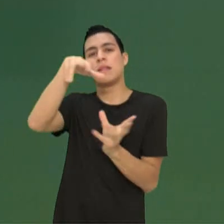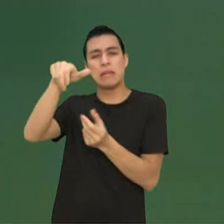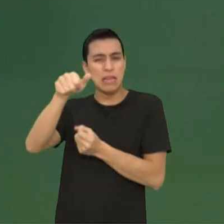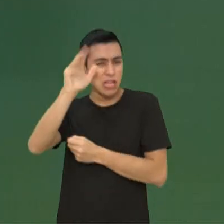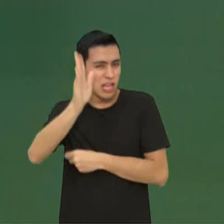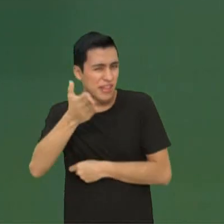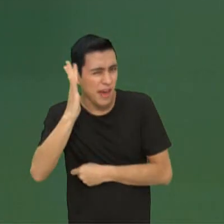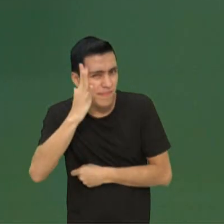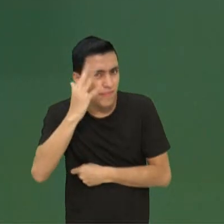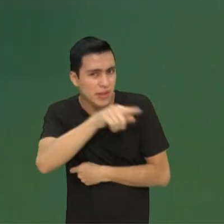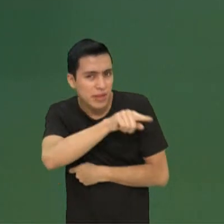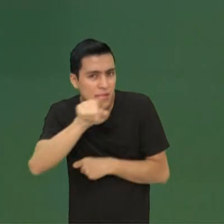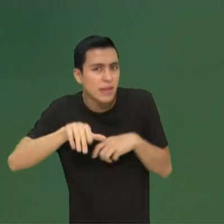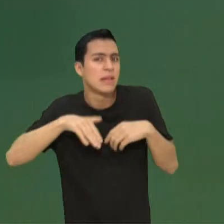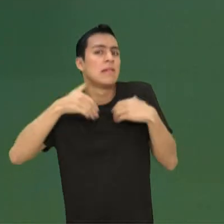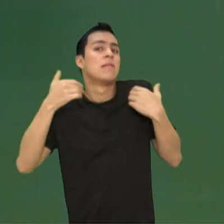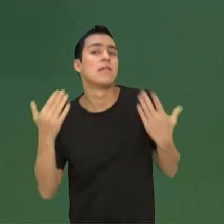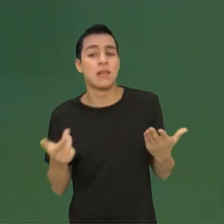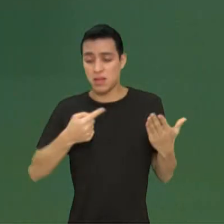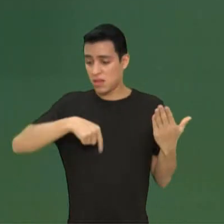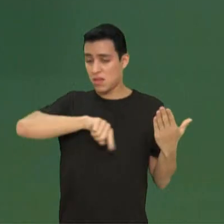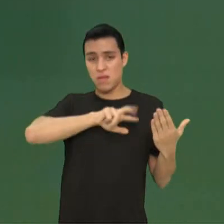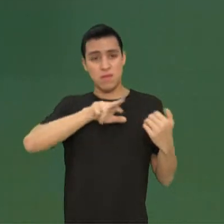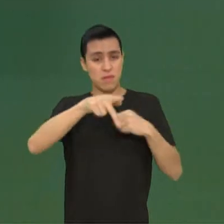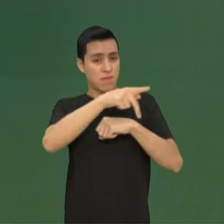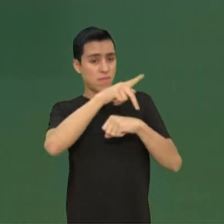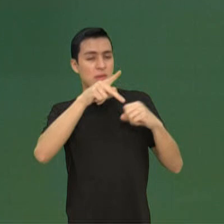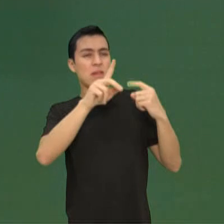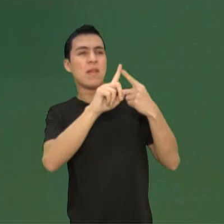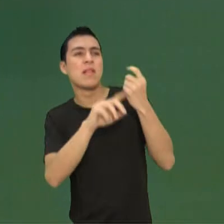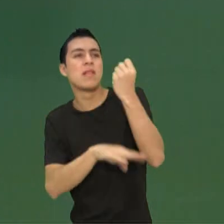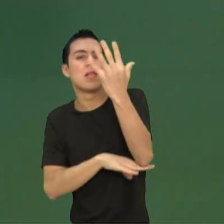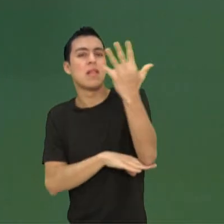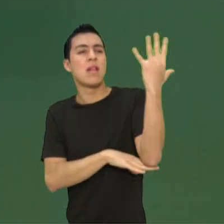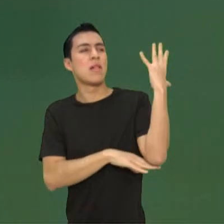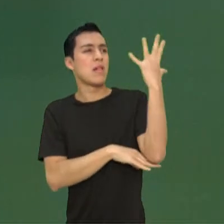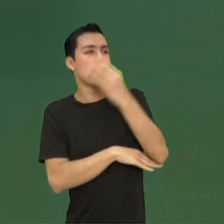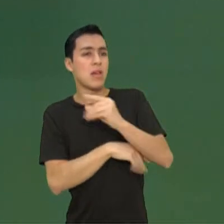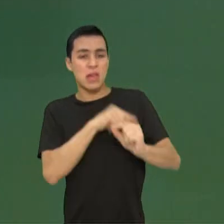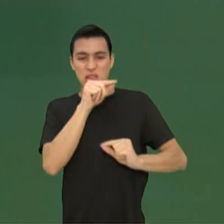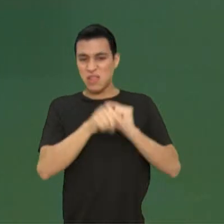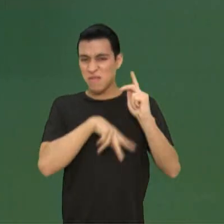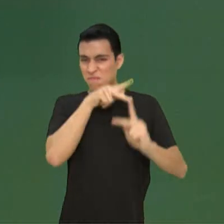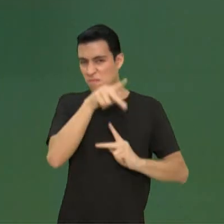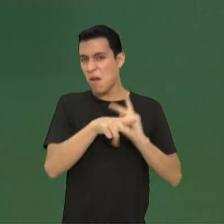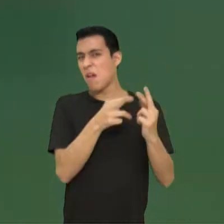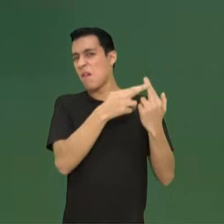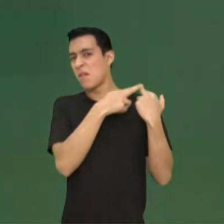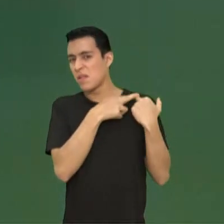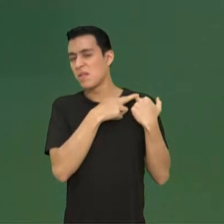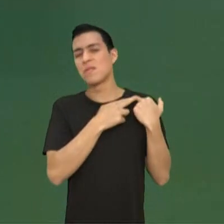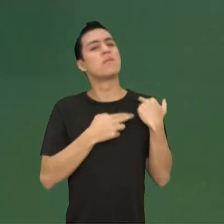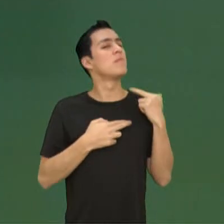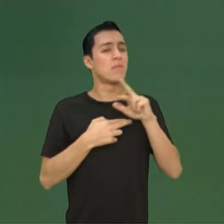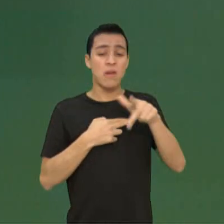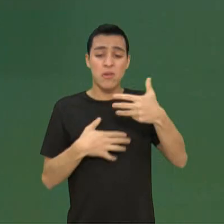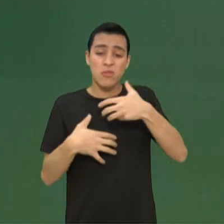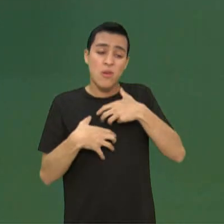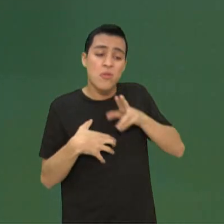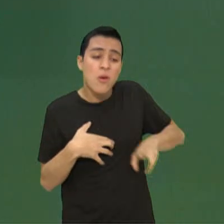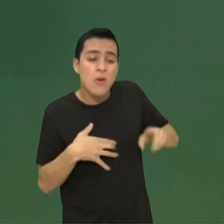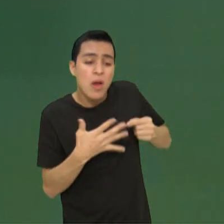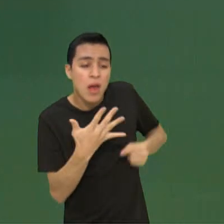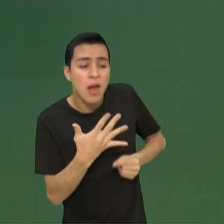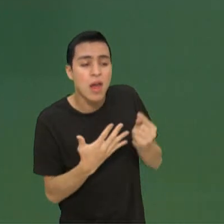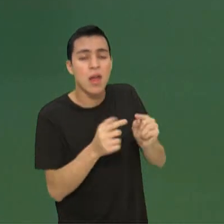nisso? Então a gente não é um país porque tem floresta, tará, tudo bonito, que o povo é muito responsável na maneira como usa os